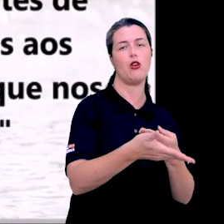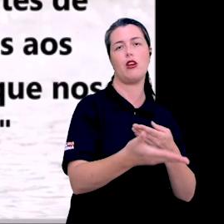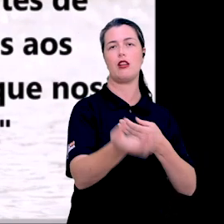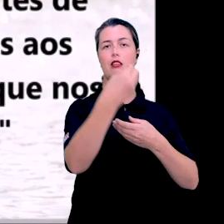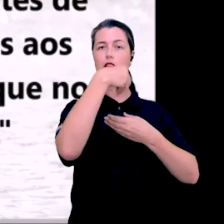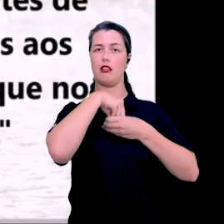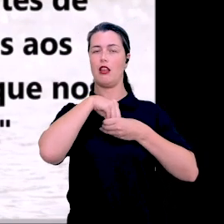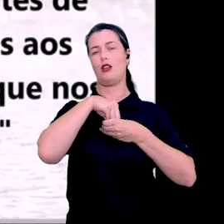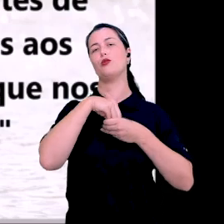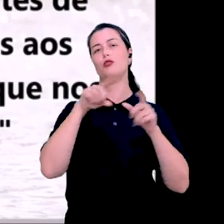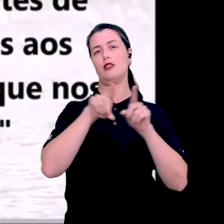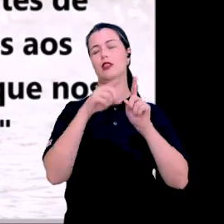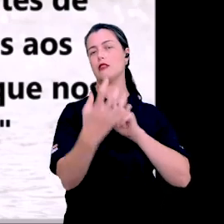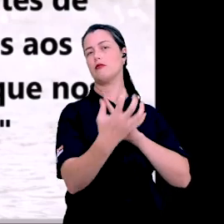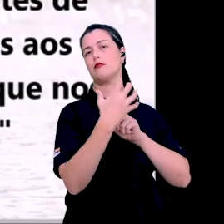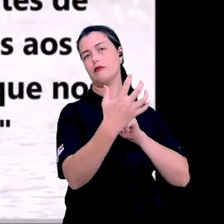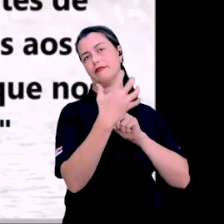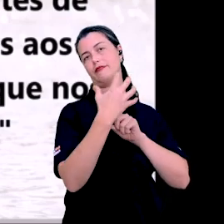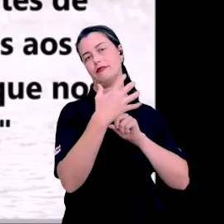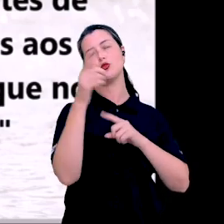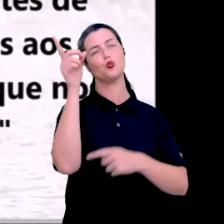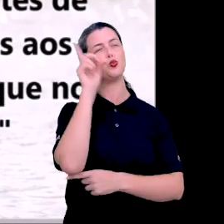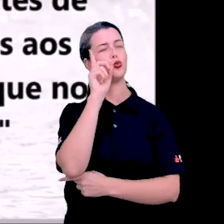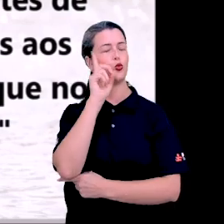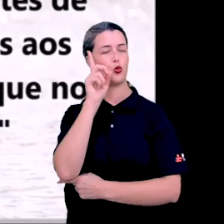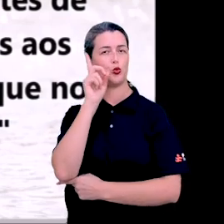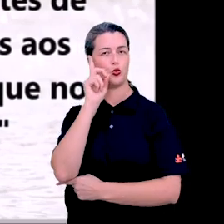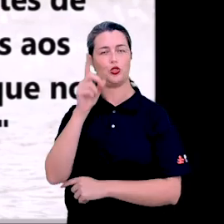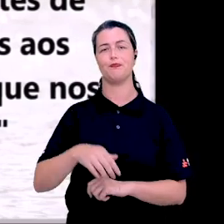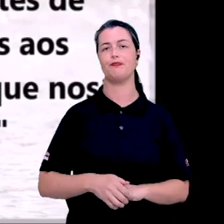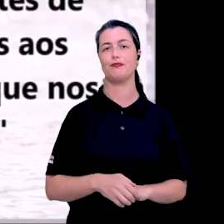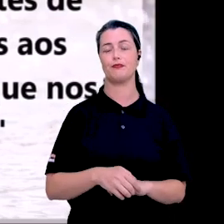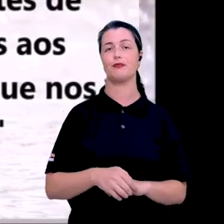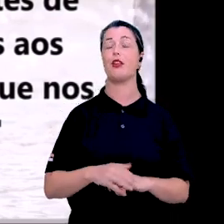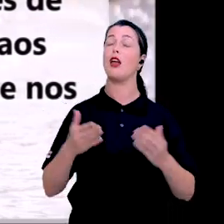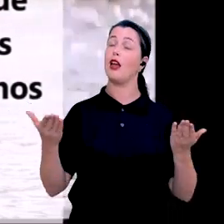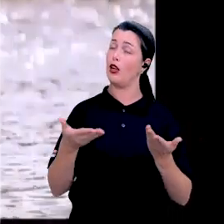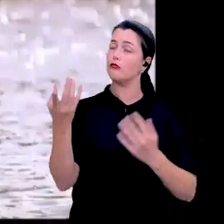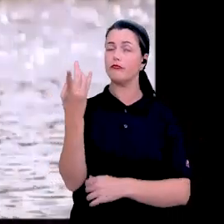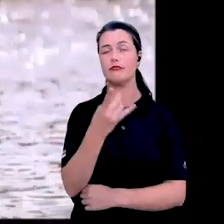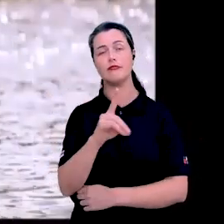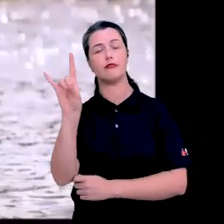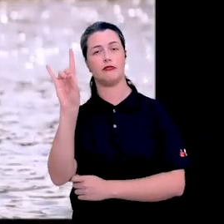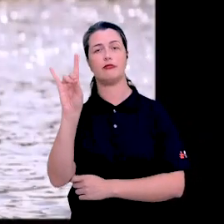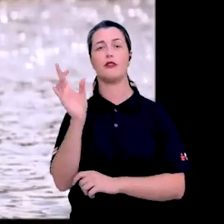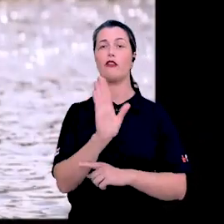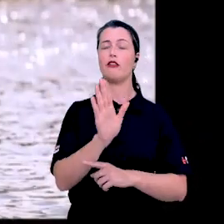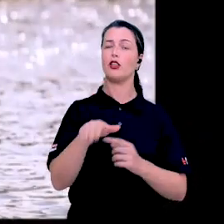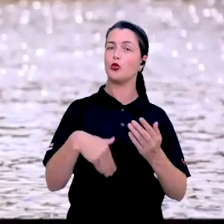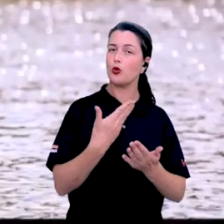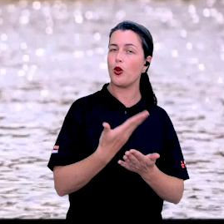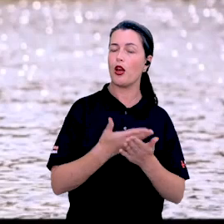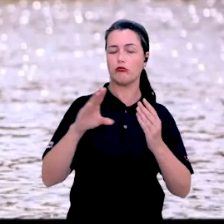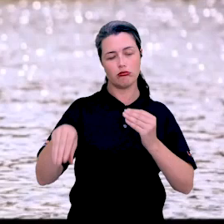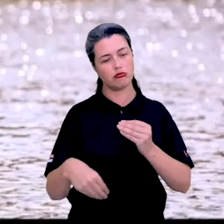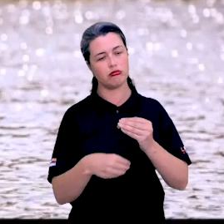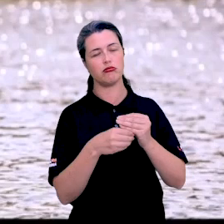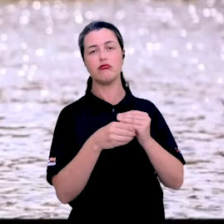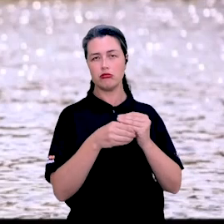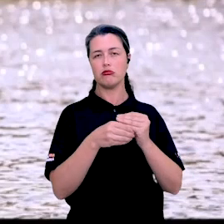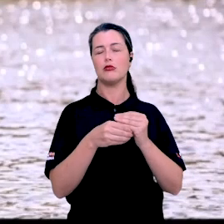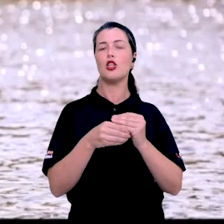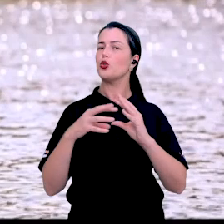estímulos internos e externos que nos influenciam no dia a dia. Com isso, encerramos essa